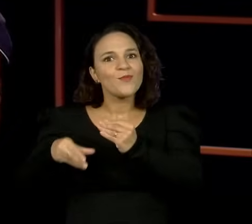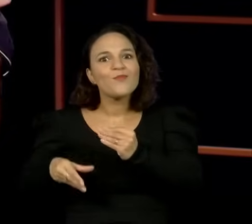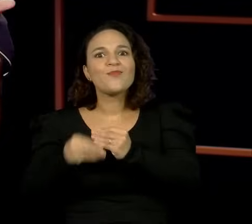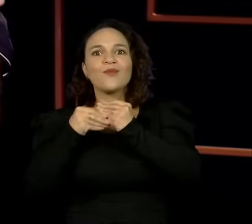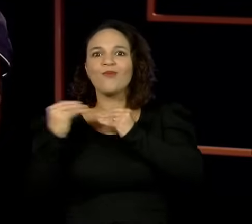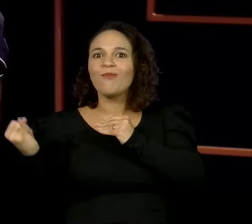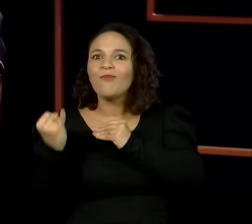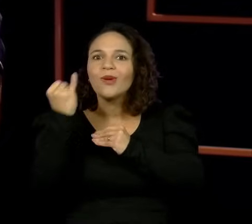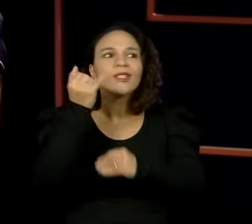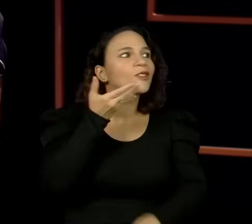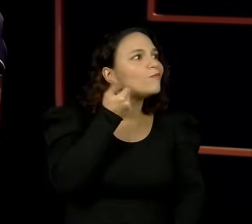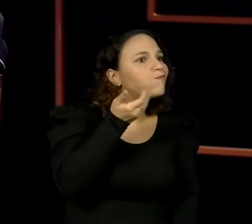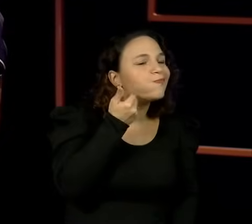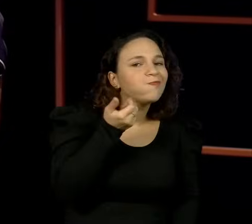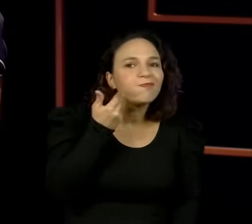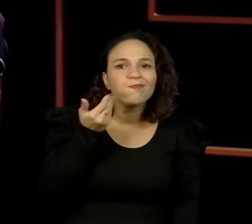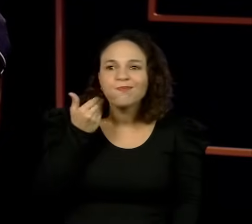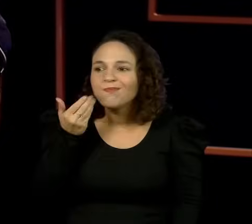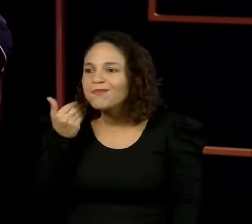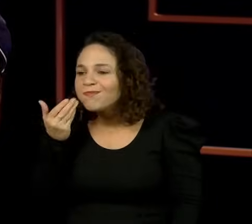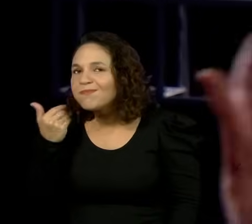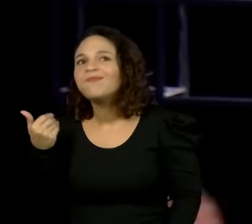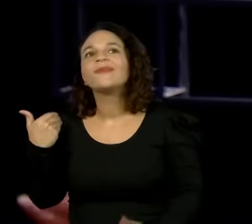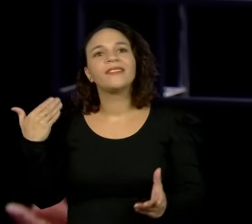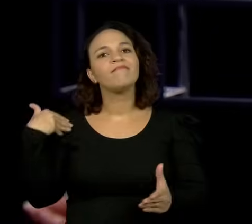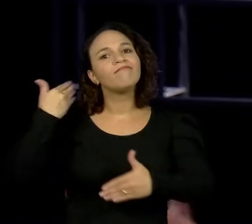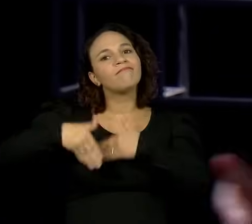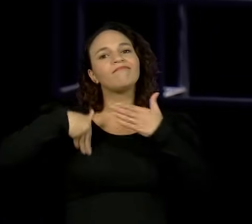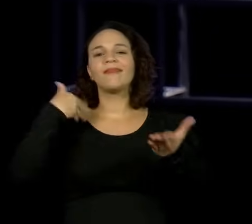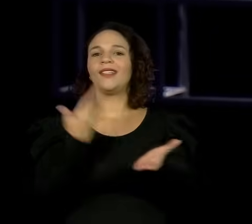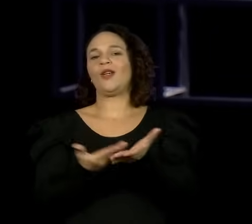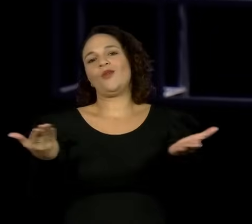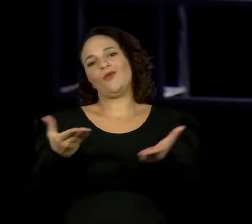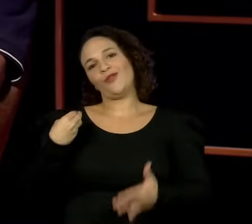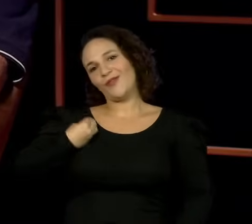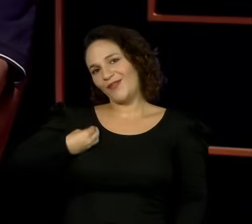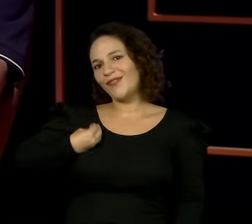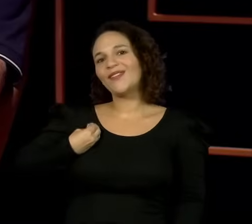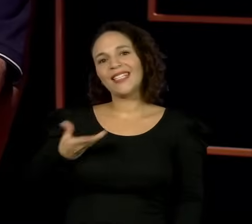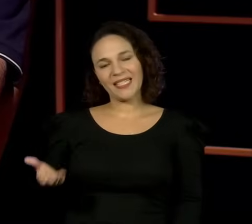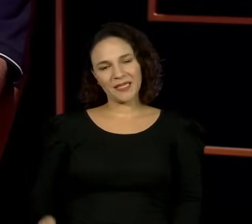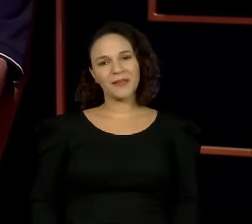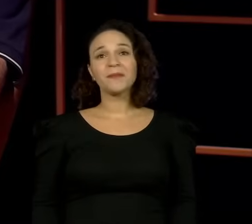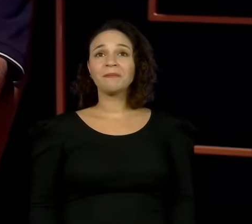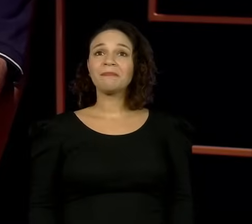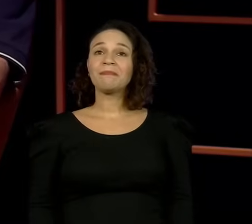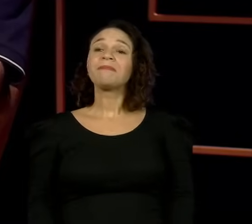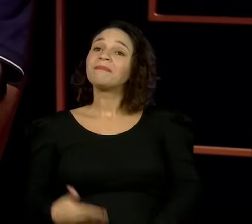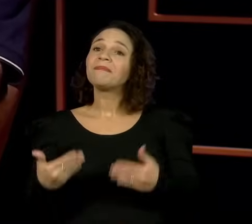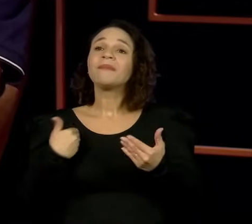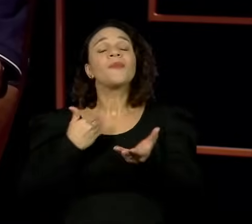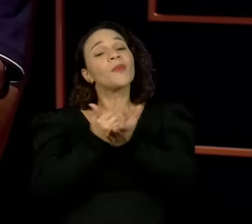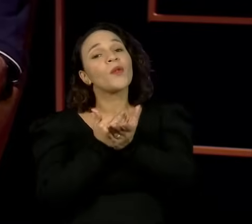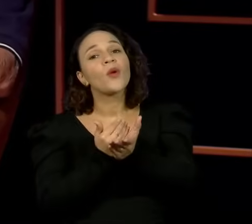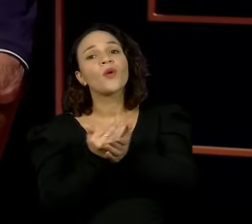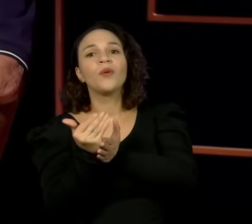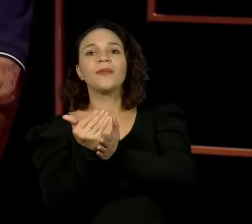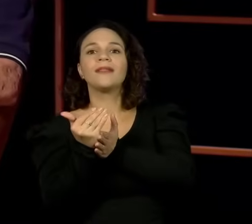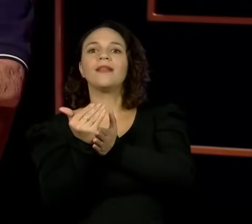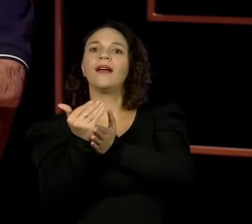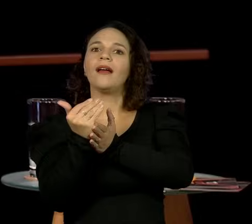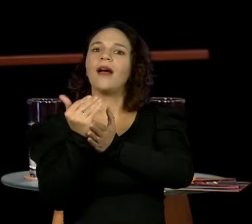eu ia aprendendo, e eu acho que eu carrego até hoje na minha vida. E aí eu estava começando a aprender a